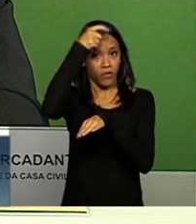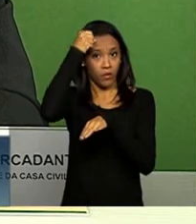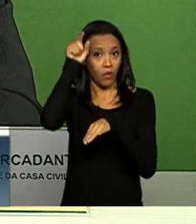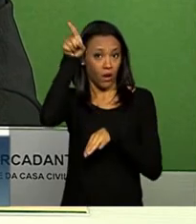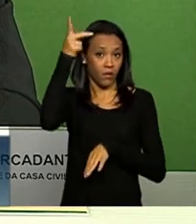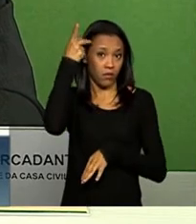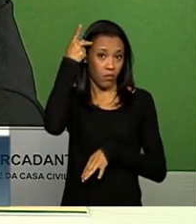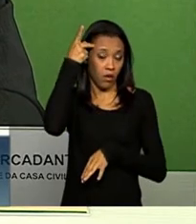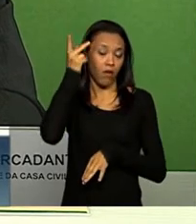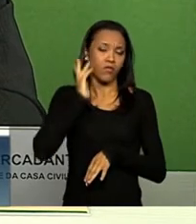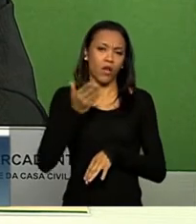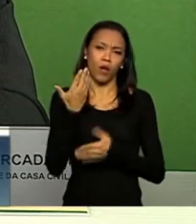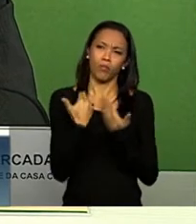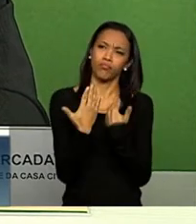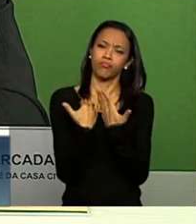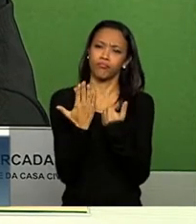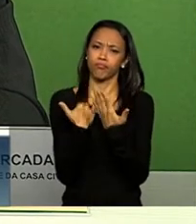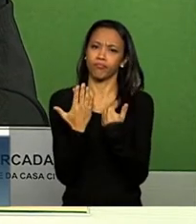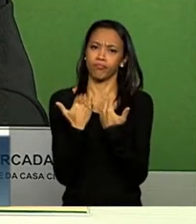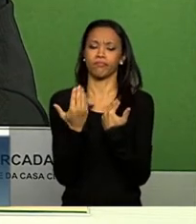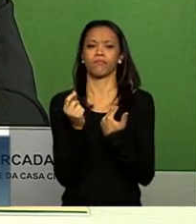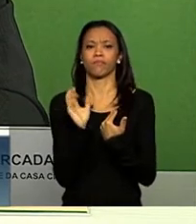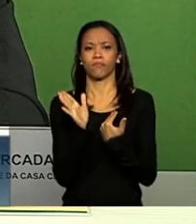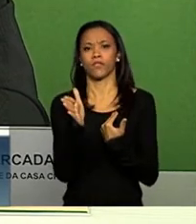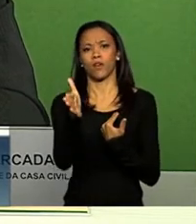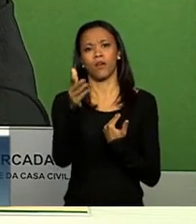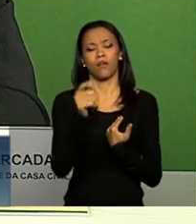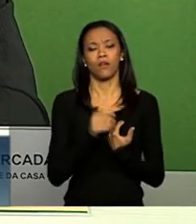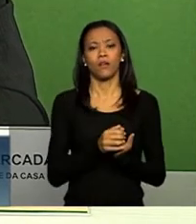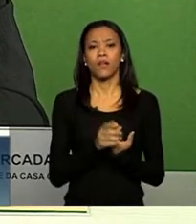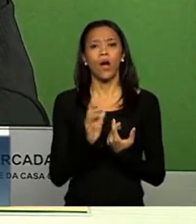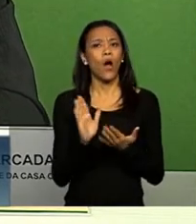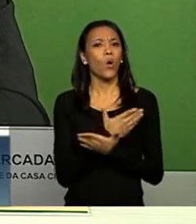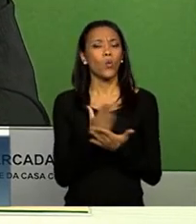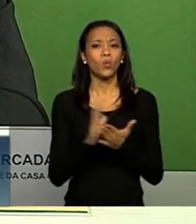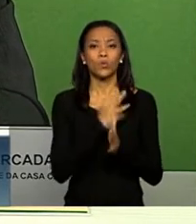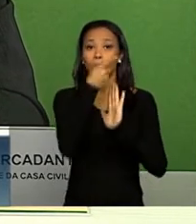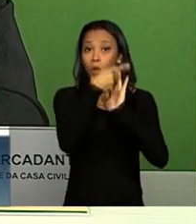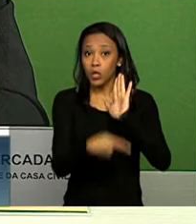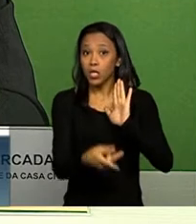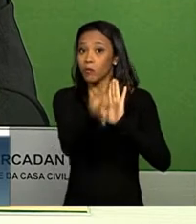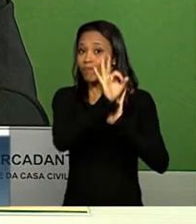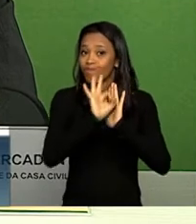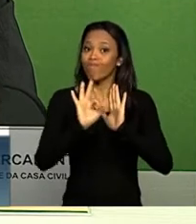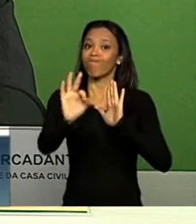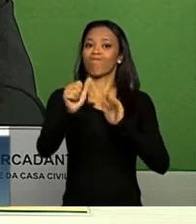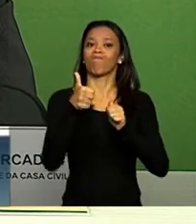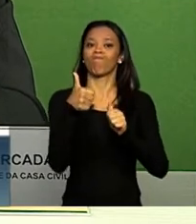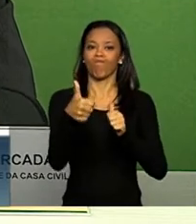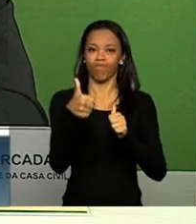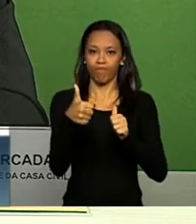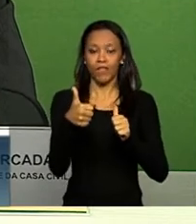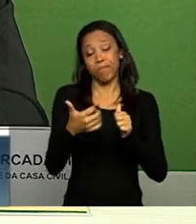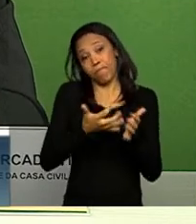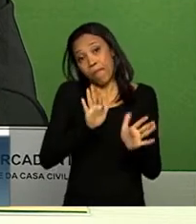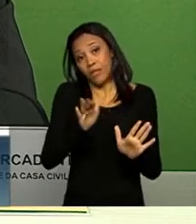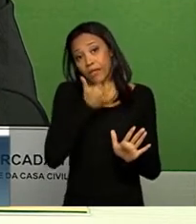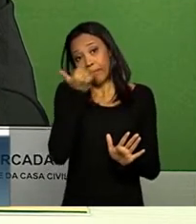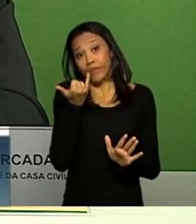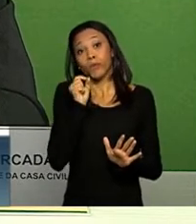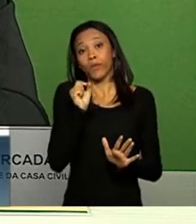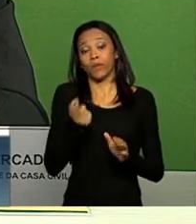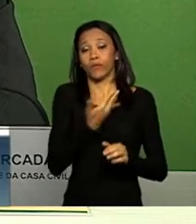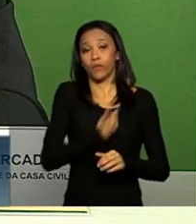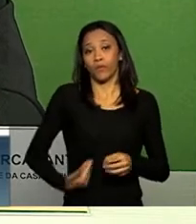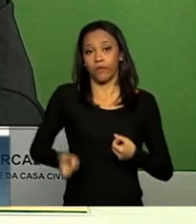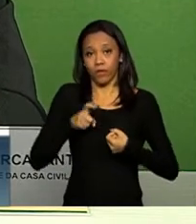estamos dando ênfase total para dar prosseguimento a alguns projetos muito positivos e que dependem do governo federal.